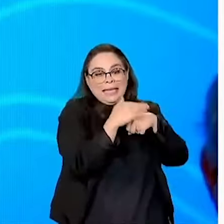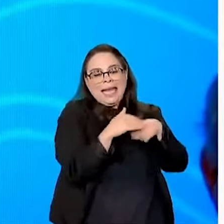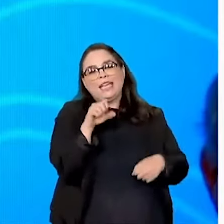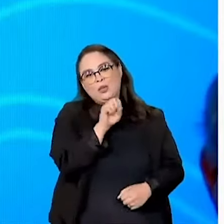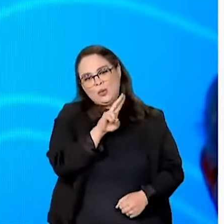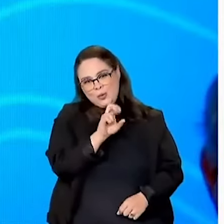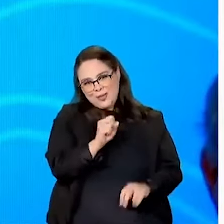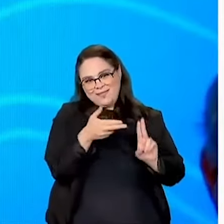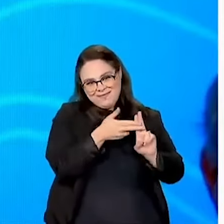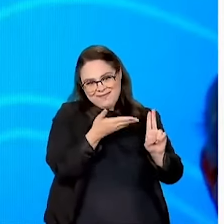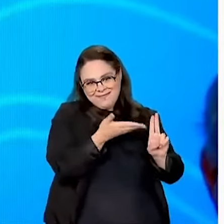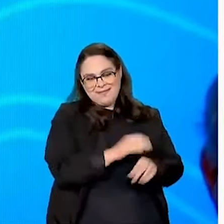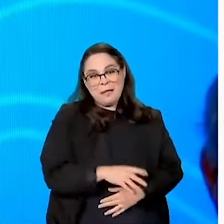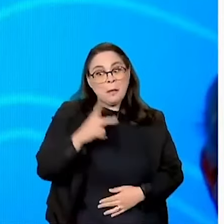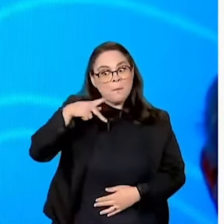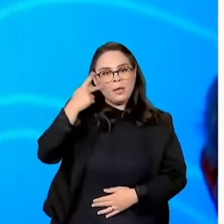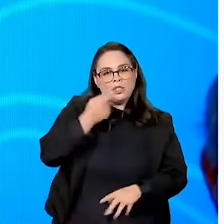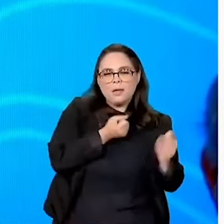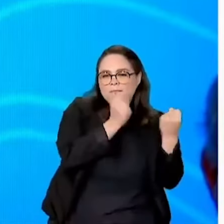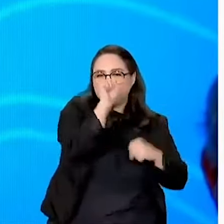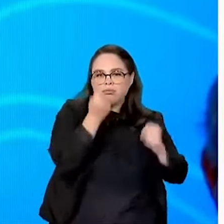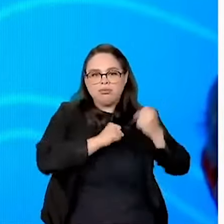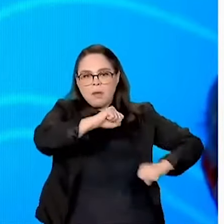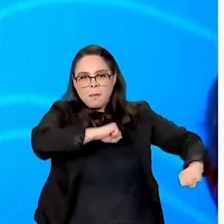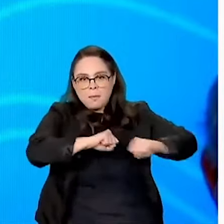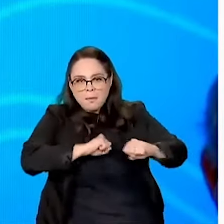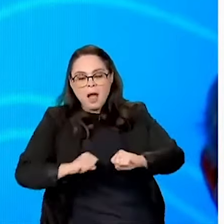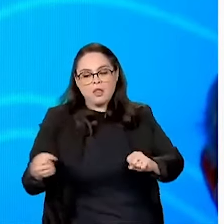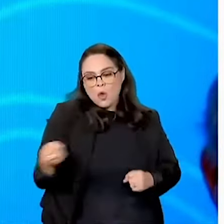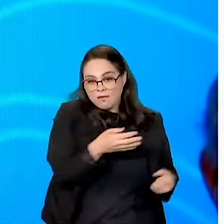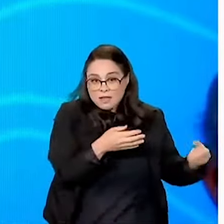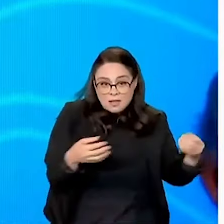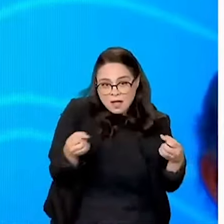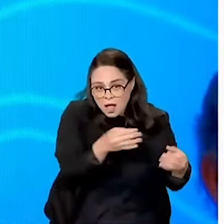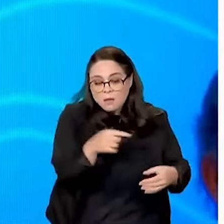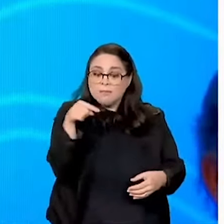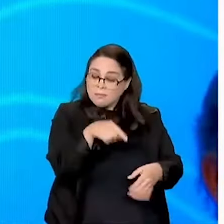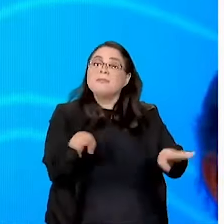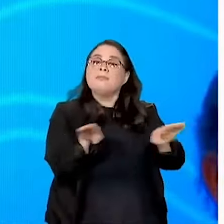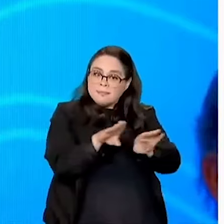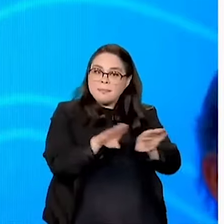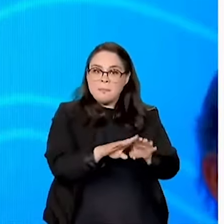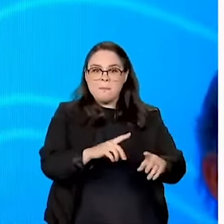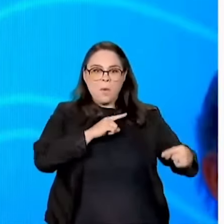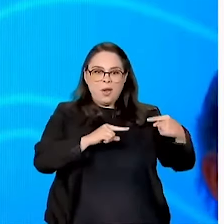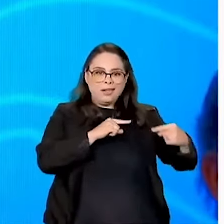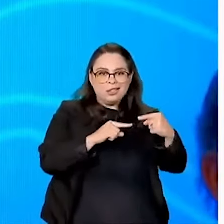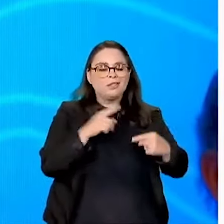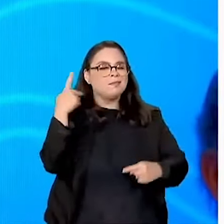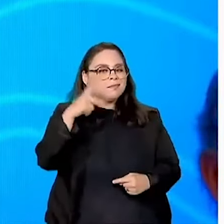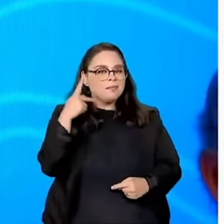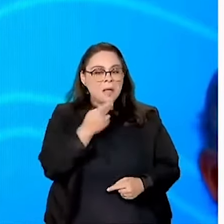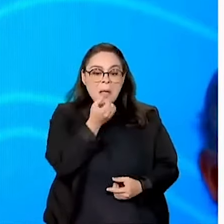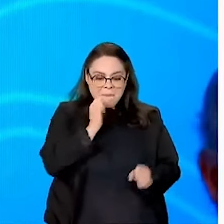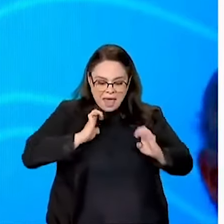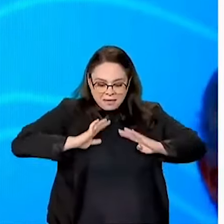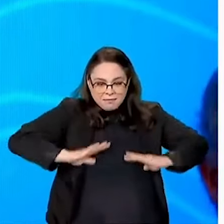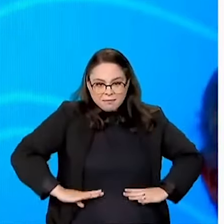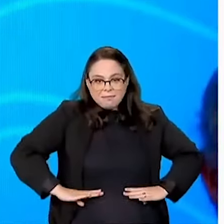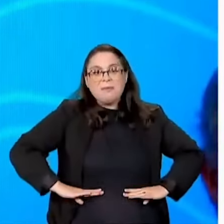SUS. A política industrial e de inovação é também uma política para o bem-estar das pessoas e